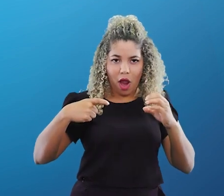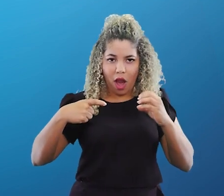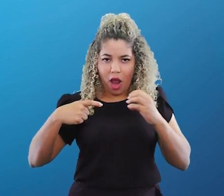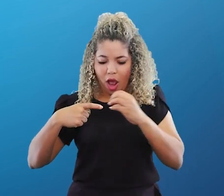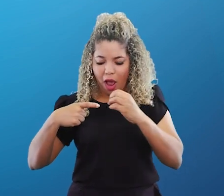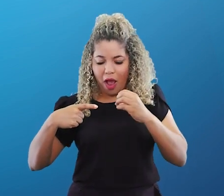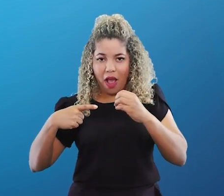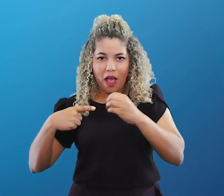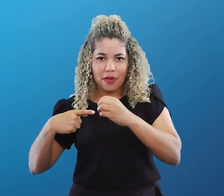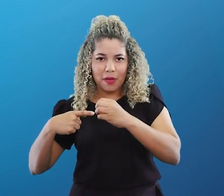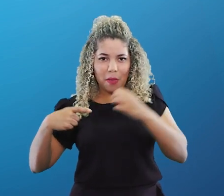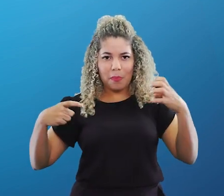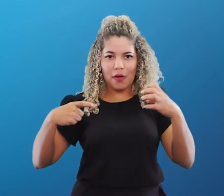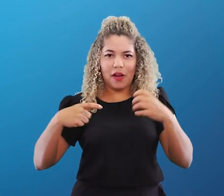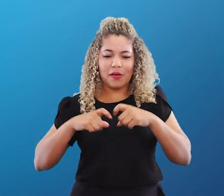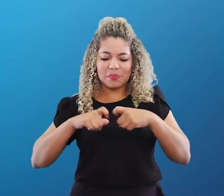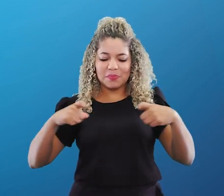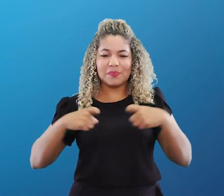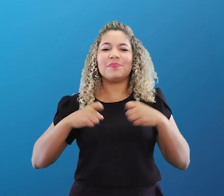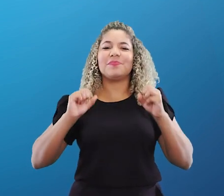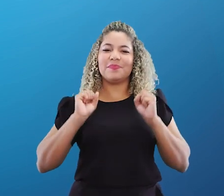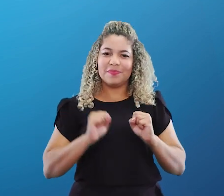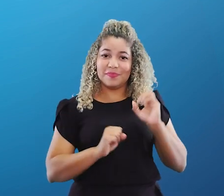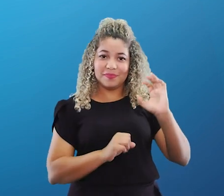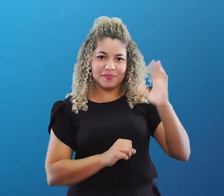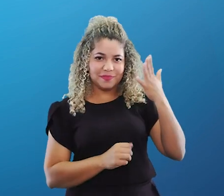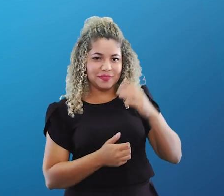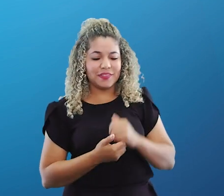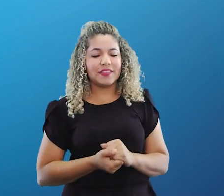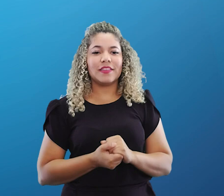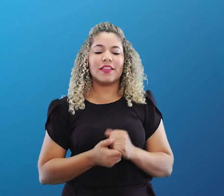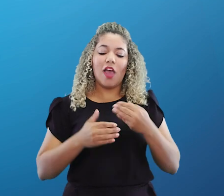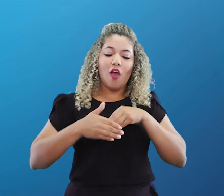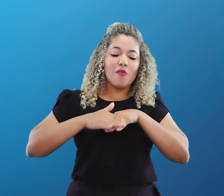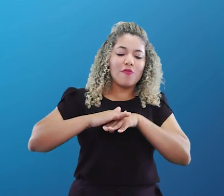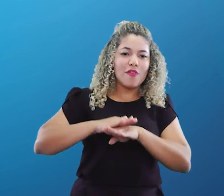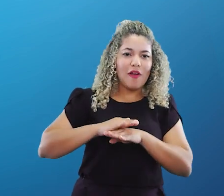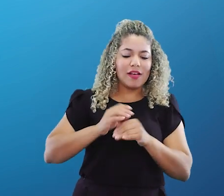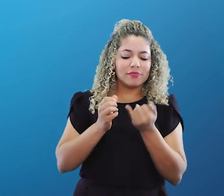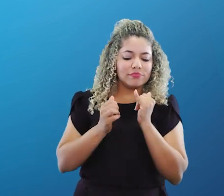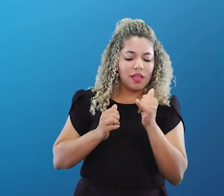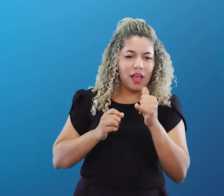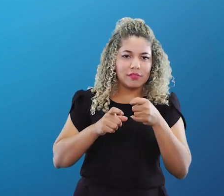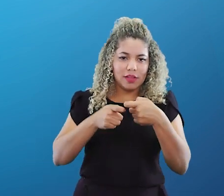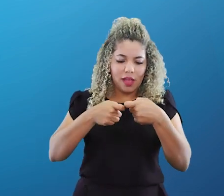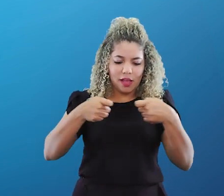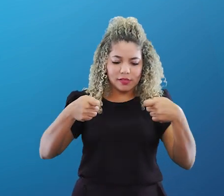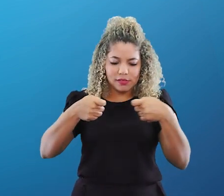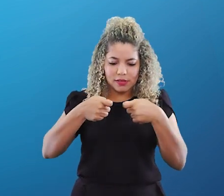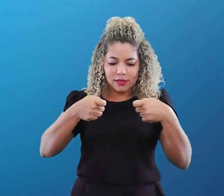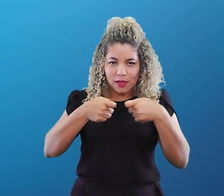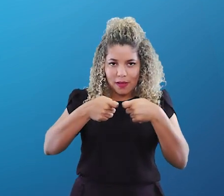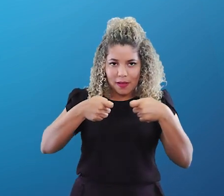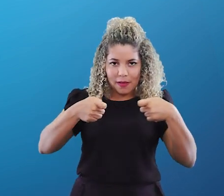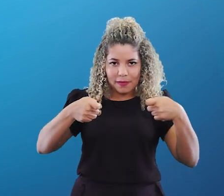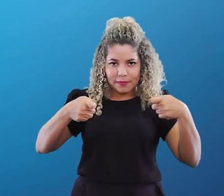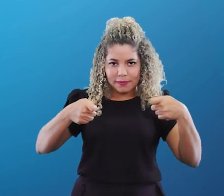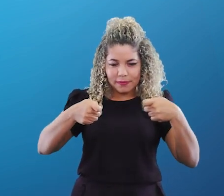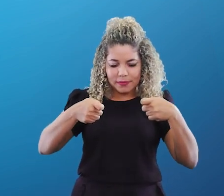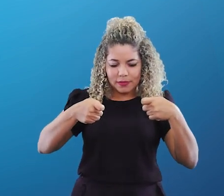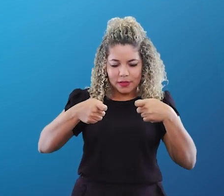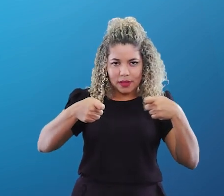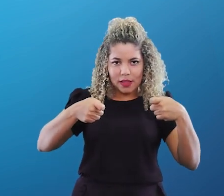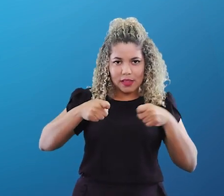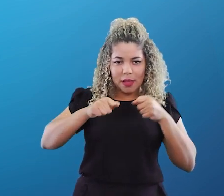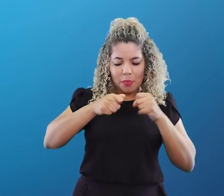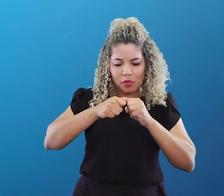mola contra a parede, nós temos então o armazenamento dessa energia elástica, que pode ser